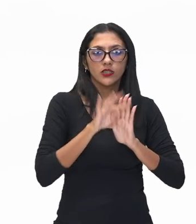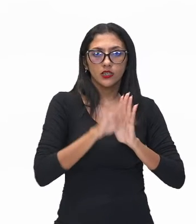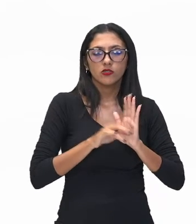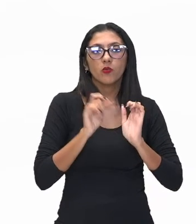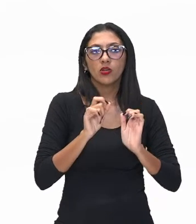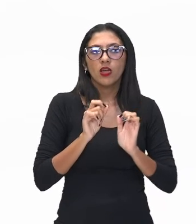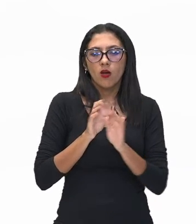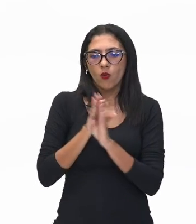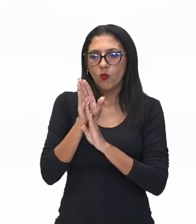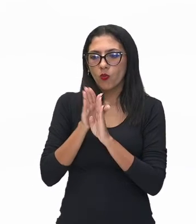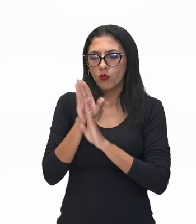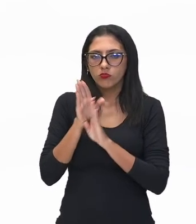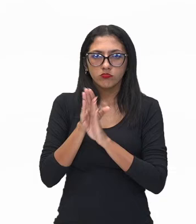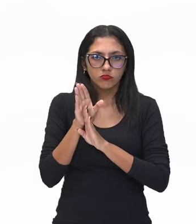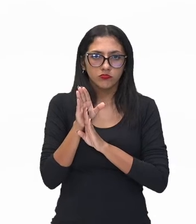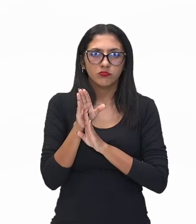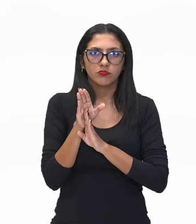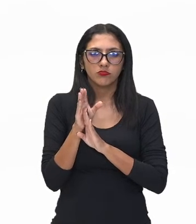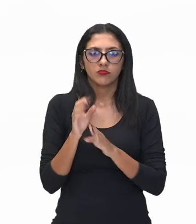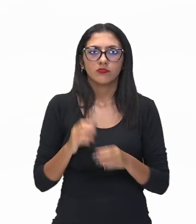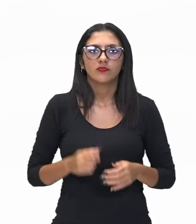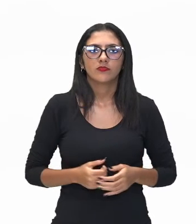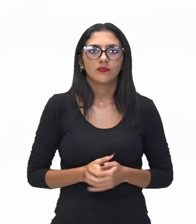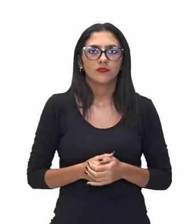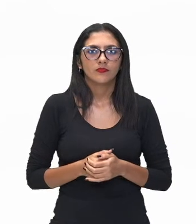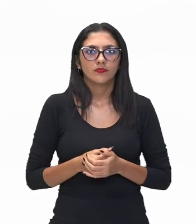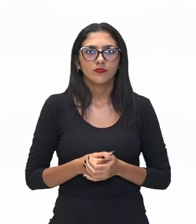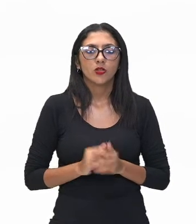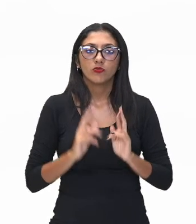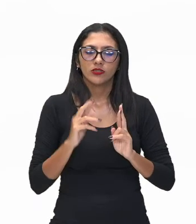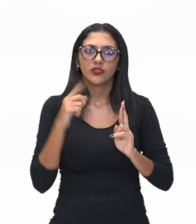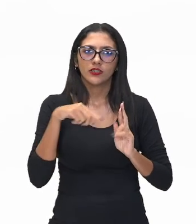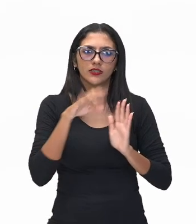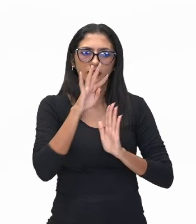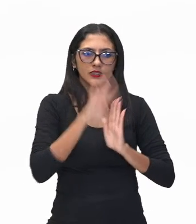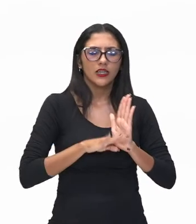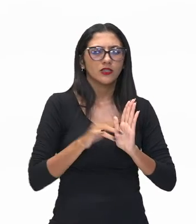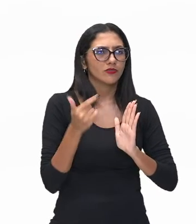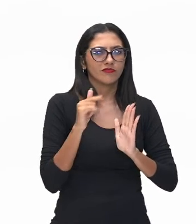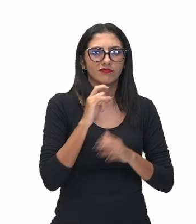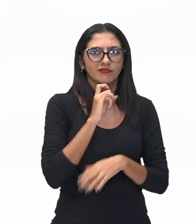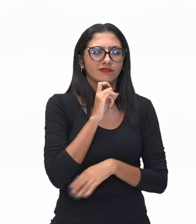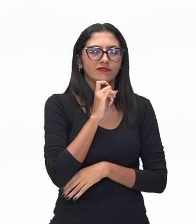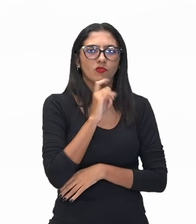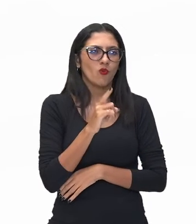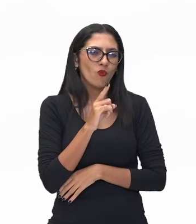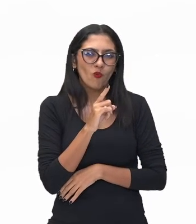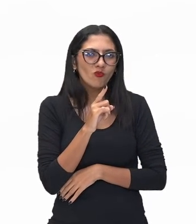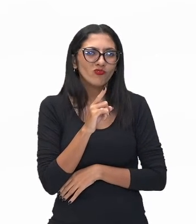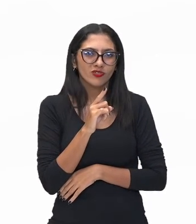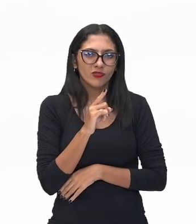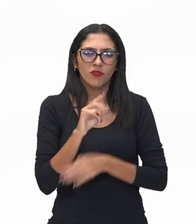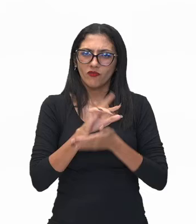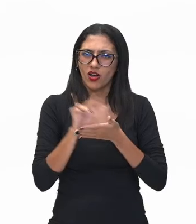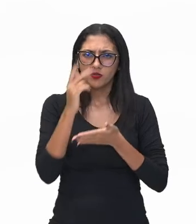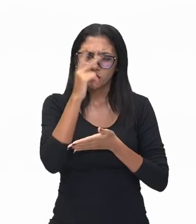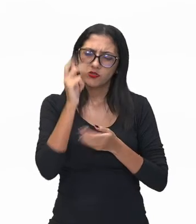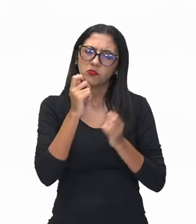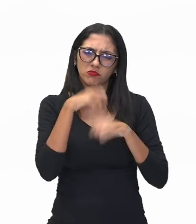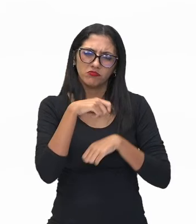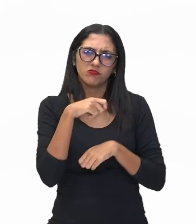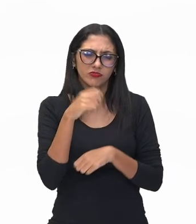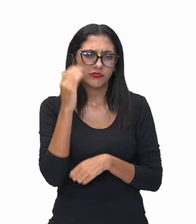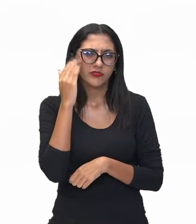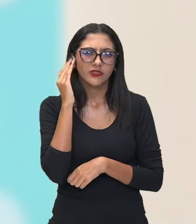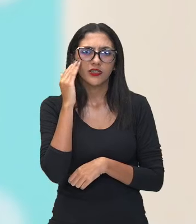é um texto que com certeza não vai ter dúvida nenhuma para muita gente, porque a gente